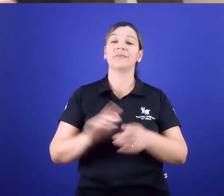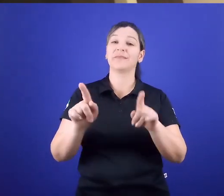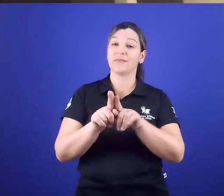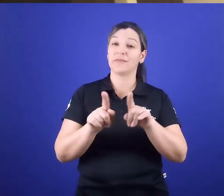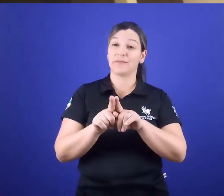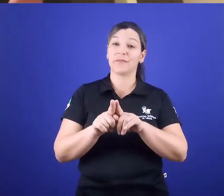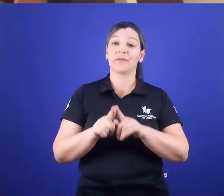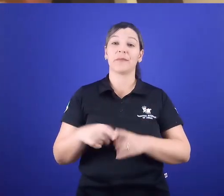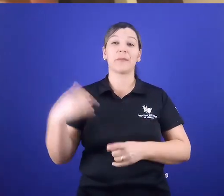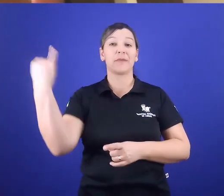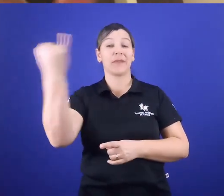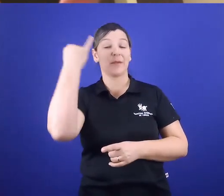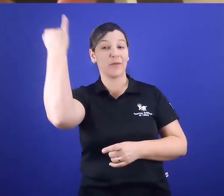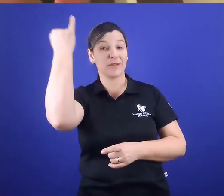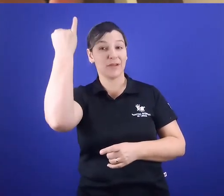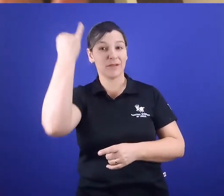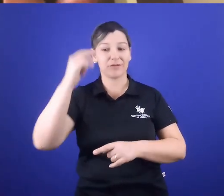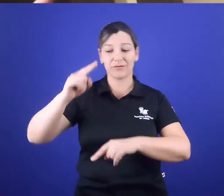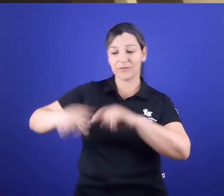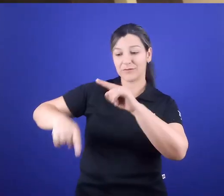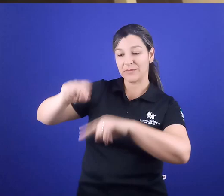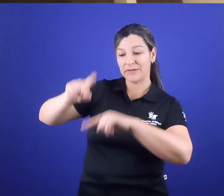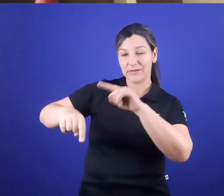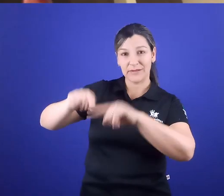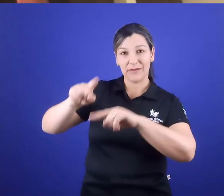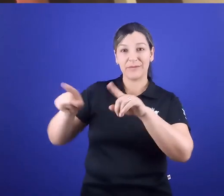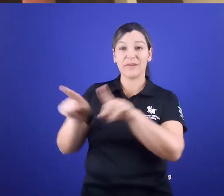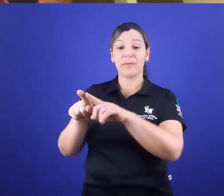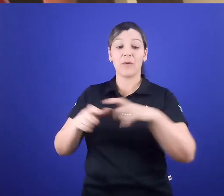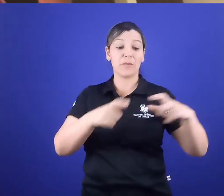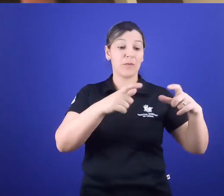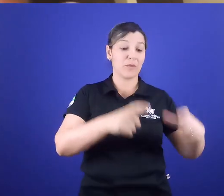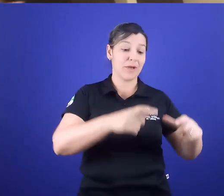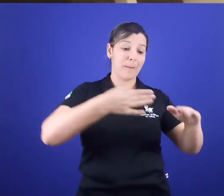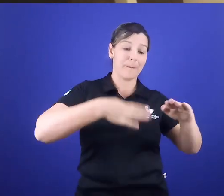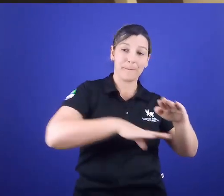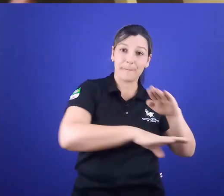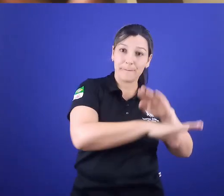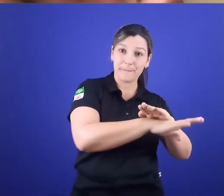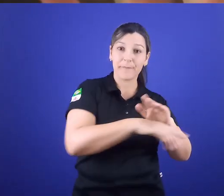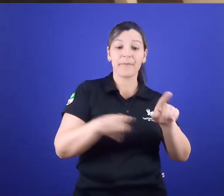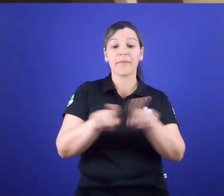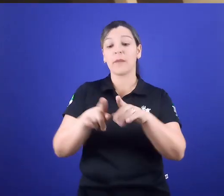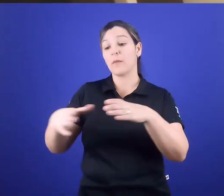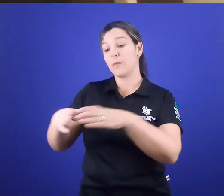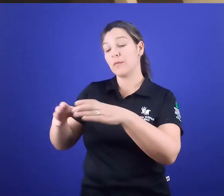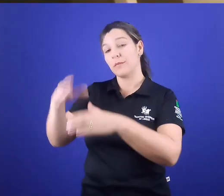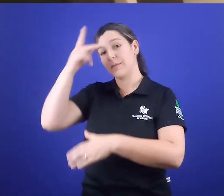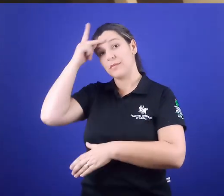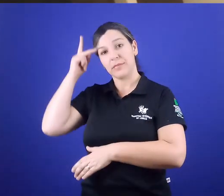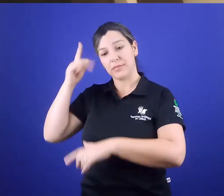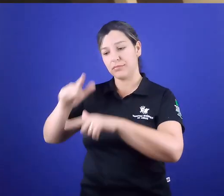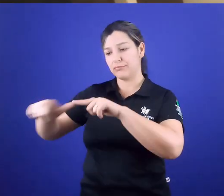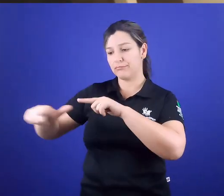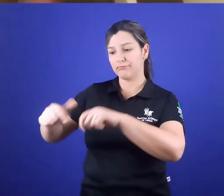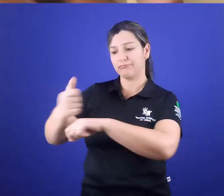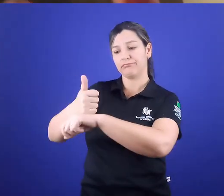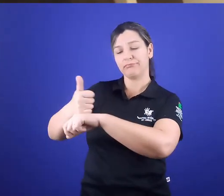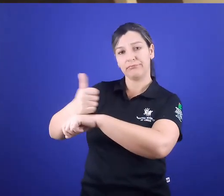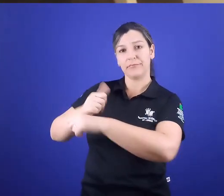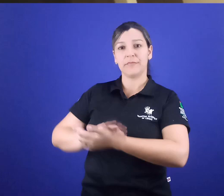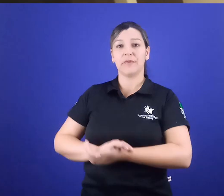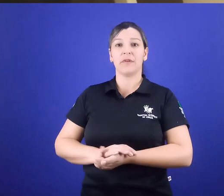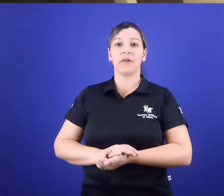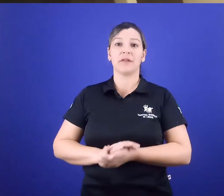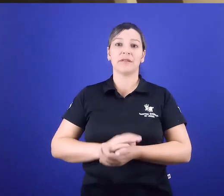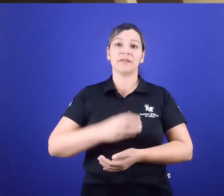dos equipamentos, mão de obra, espaço e estocagem. Então não adianta, gente, eu querer fazer alguma coisa, eu propor